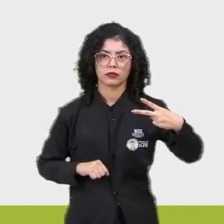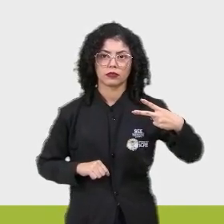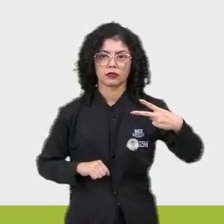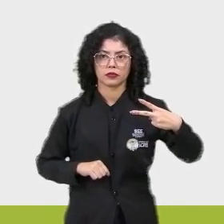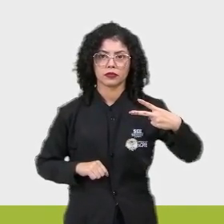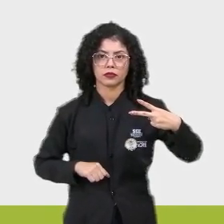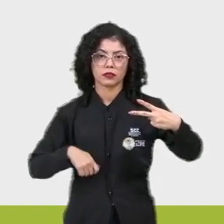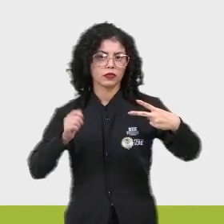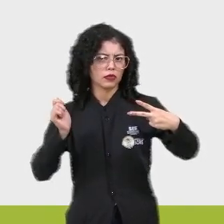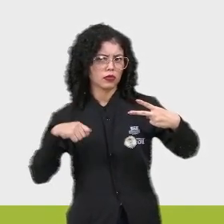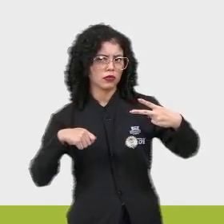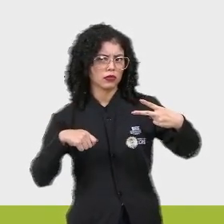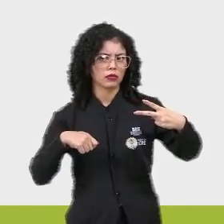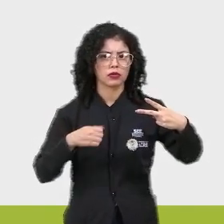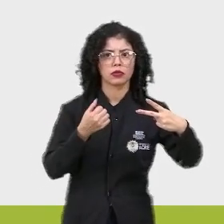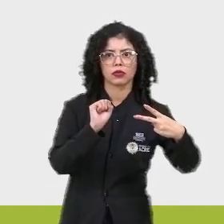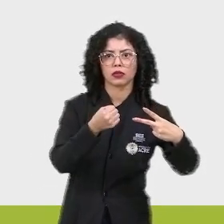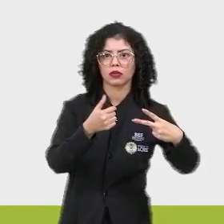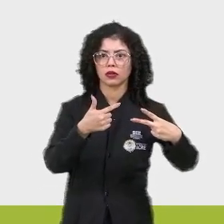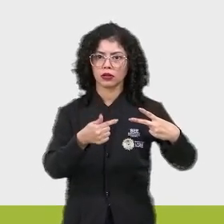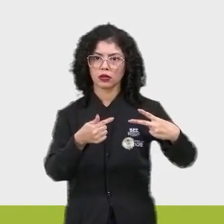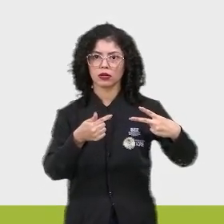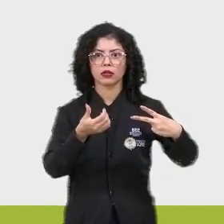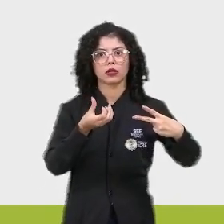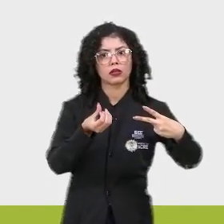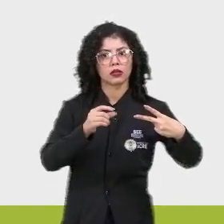Estrôncio possui uma massa de